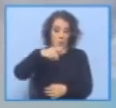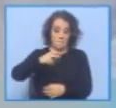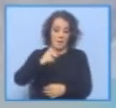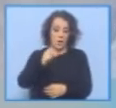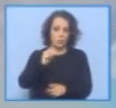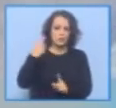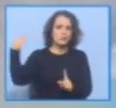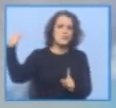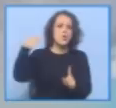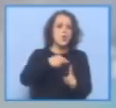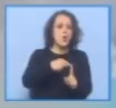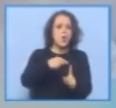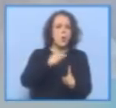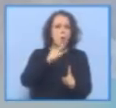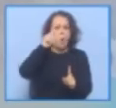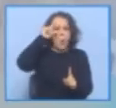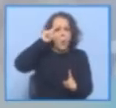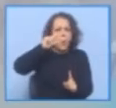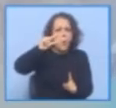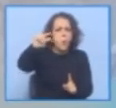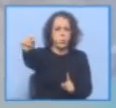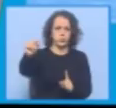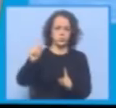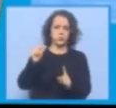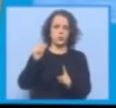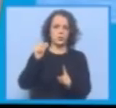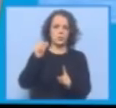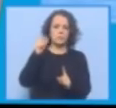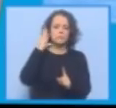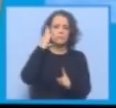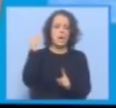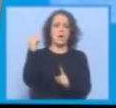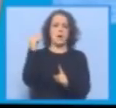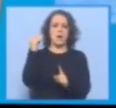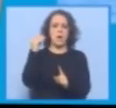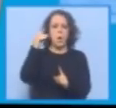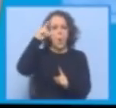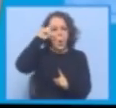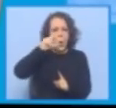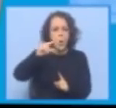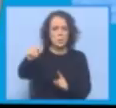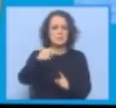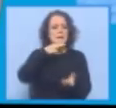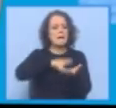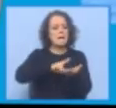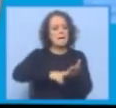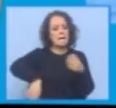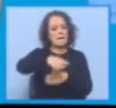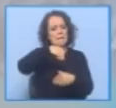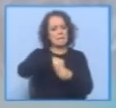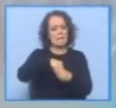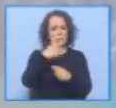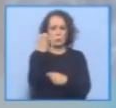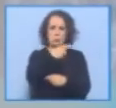judaico, daquela zona, vêm de longe, não é? Alguém que teve esta percepção muito longe desta realidade